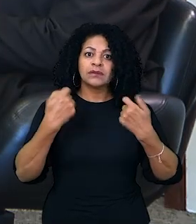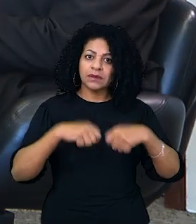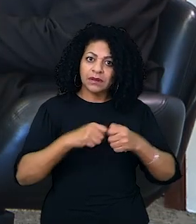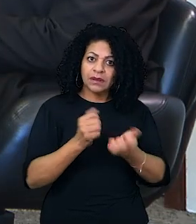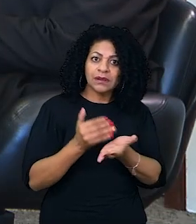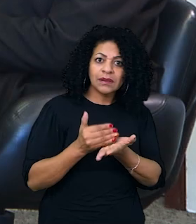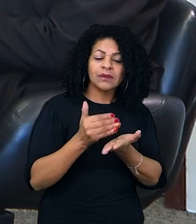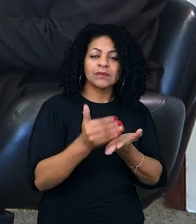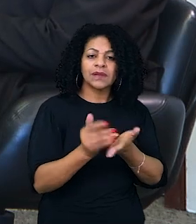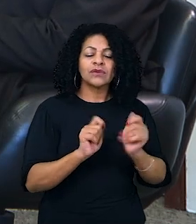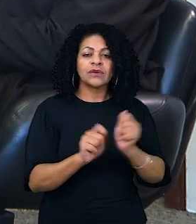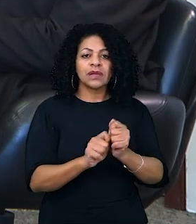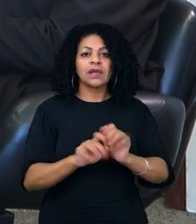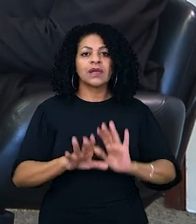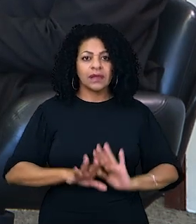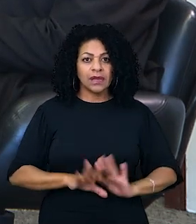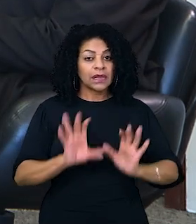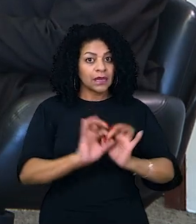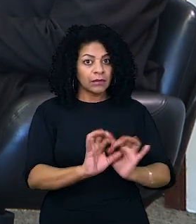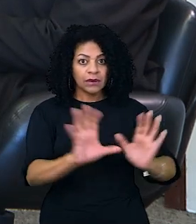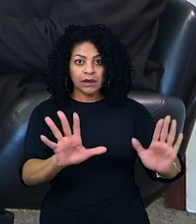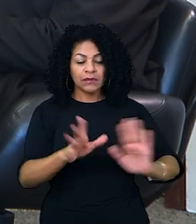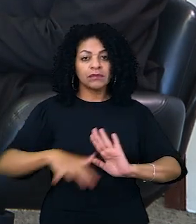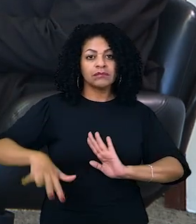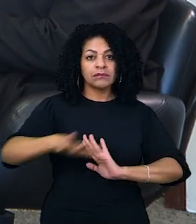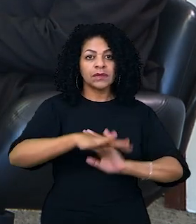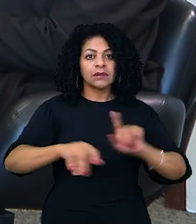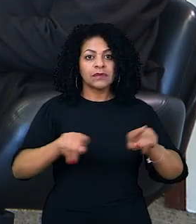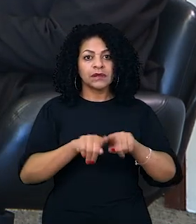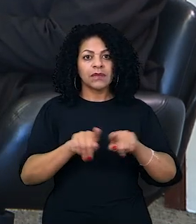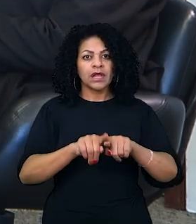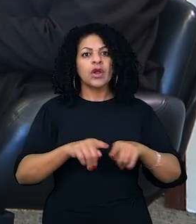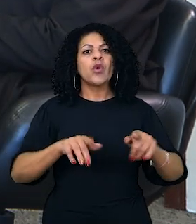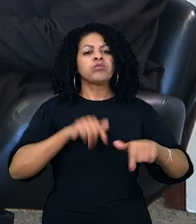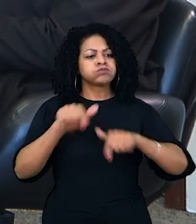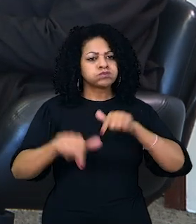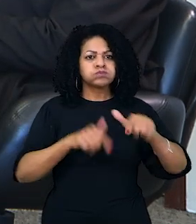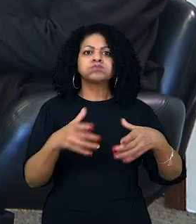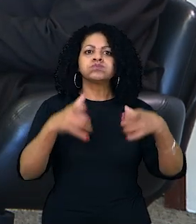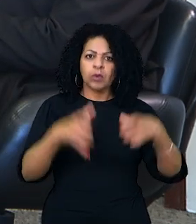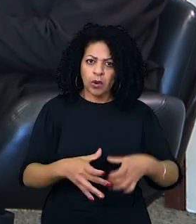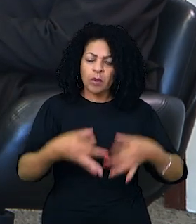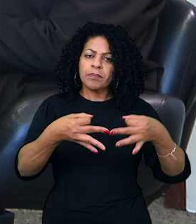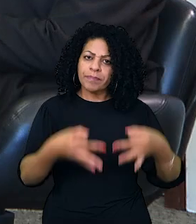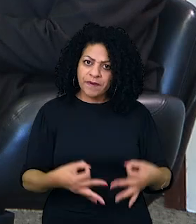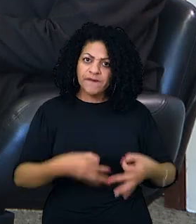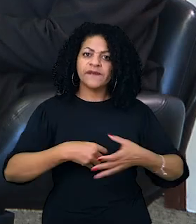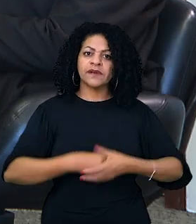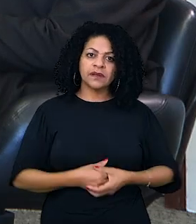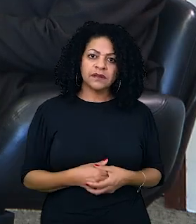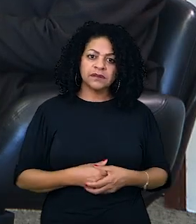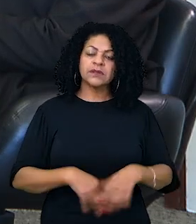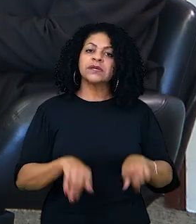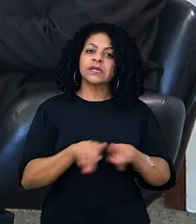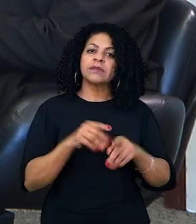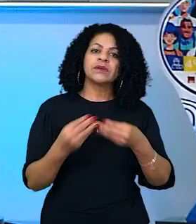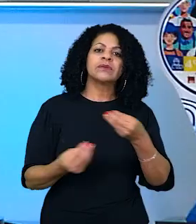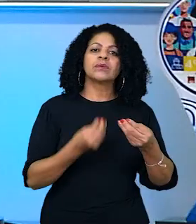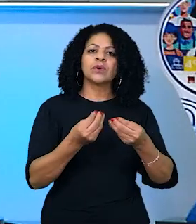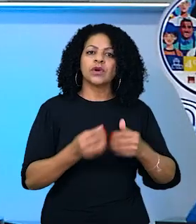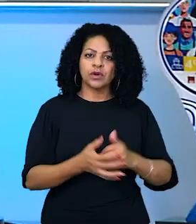e aqui começa o aspecto democrático. A CIPA funcionar de forma decente, ou seja, uma CIPA eleita democraticamente, que